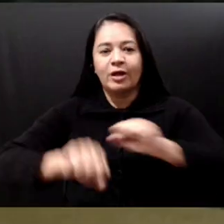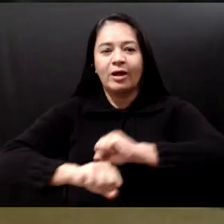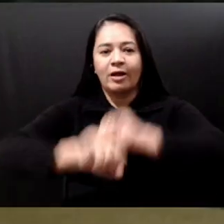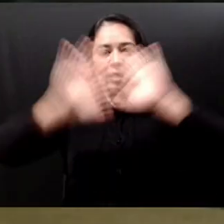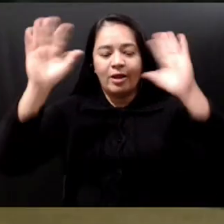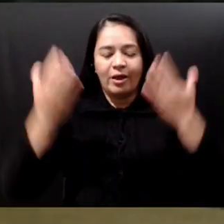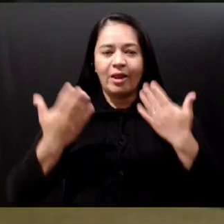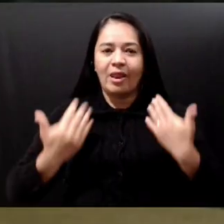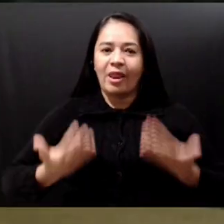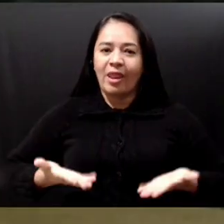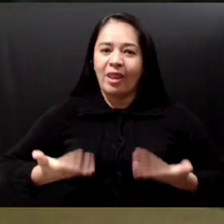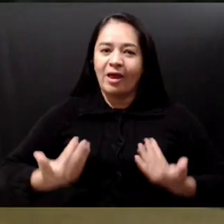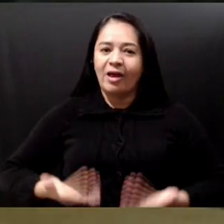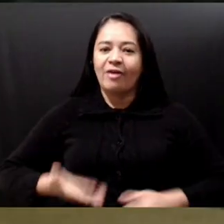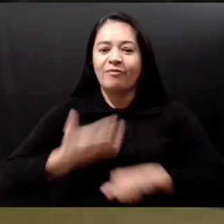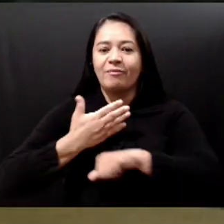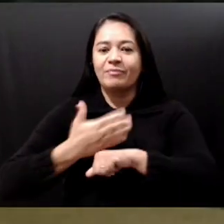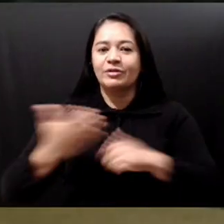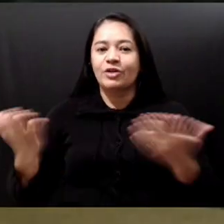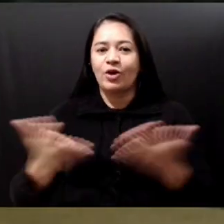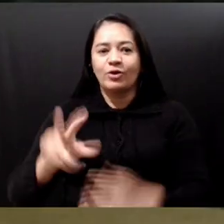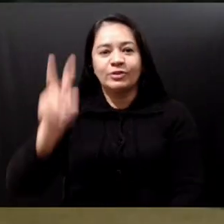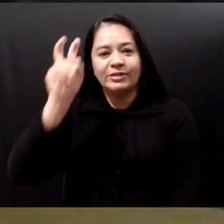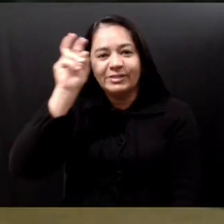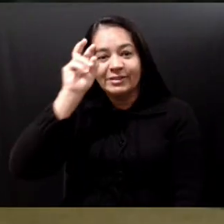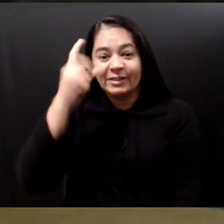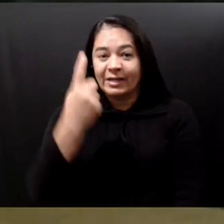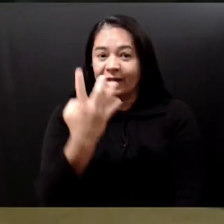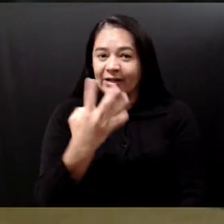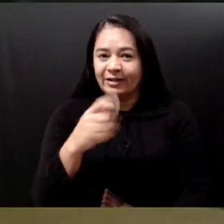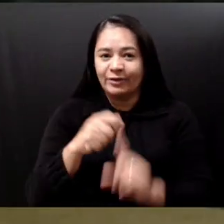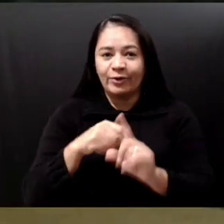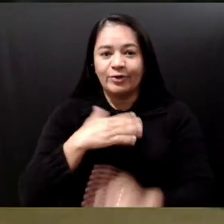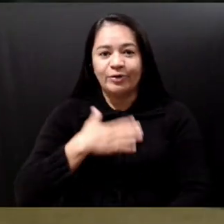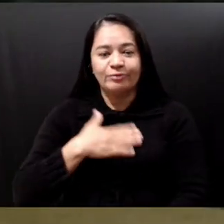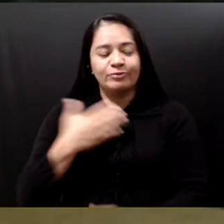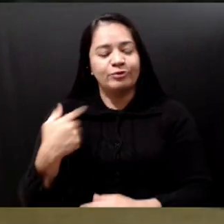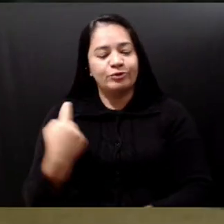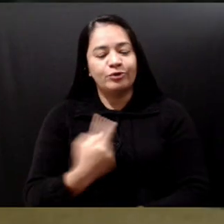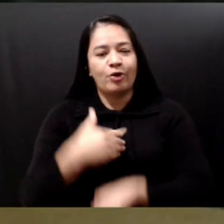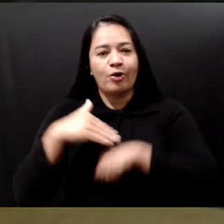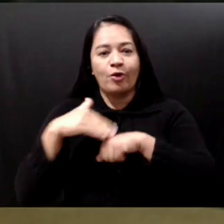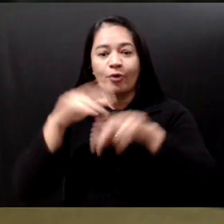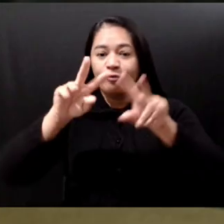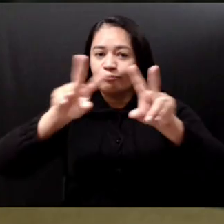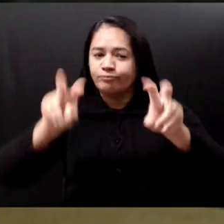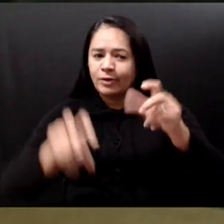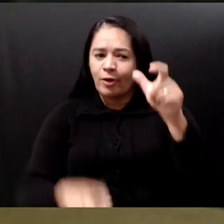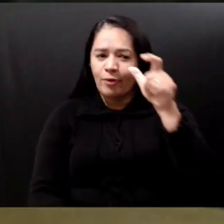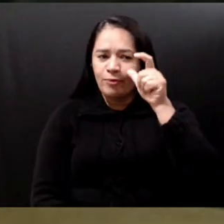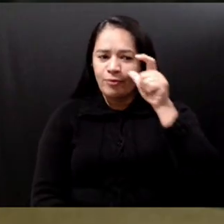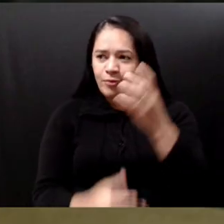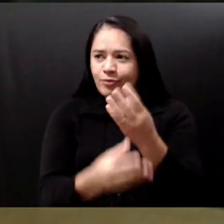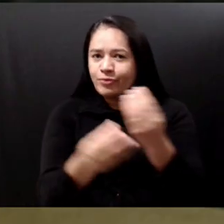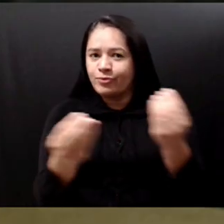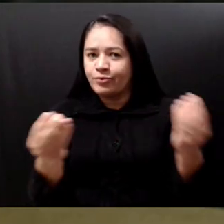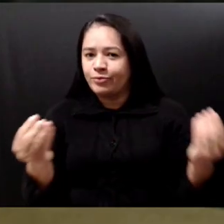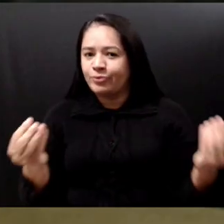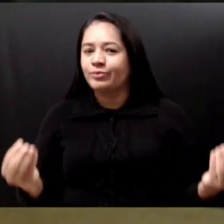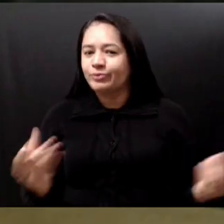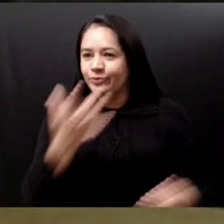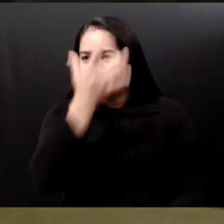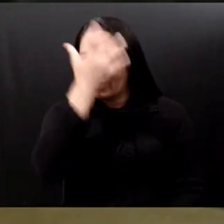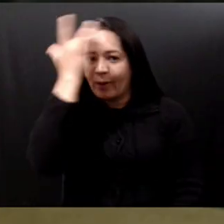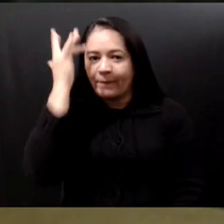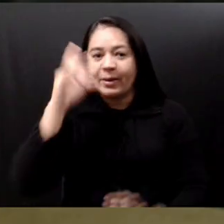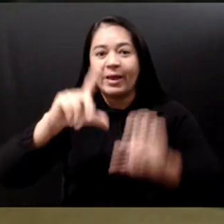já é quinta-feira, dia 14 de agosto, e vamos falar sobre um assunto que interessa a muita gente: empreender,